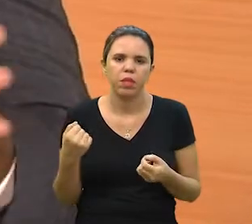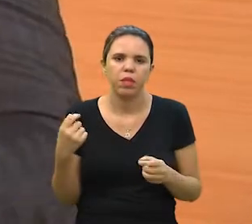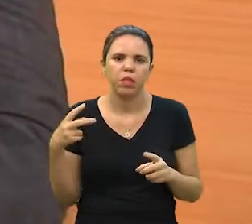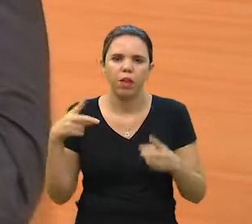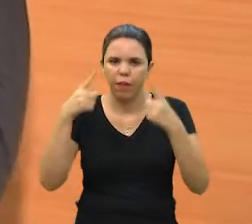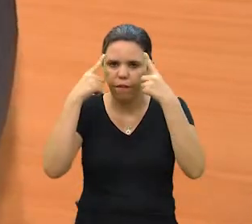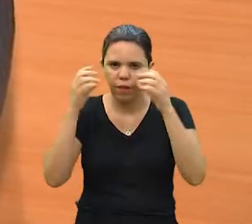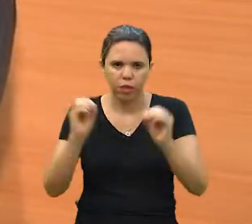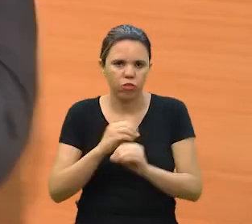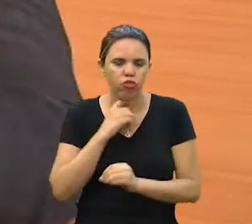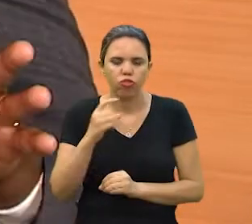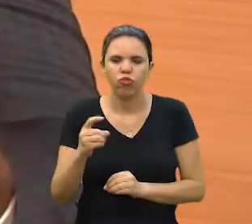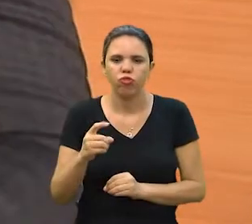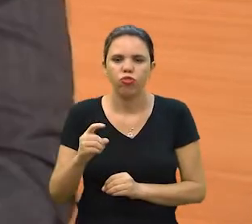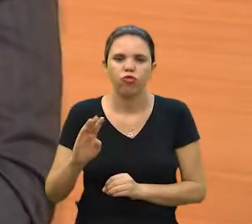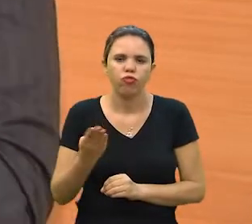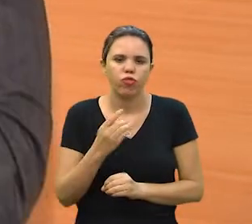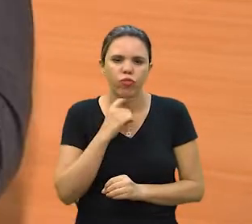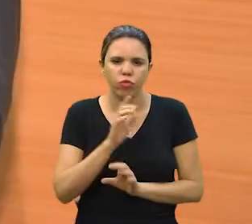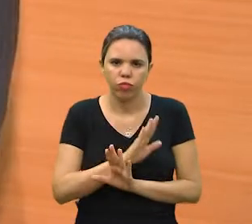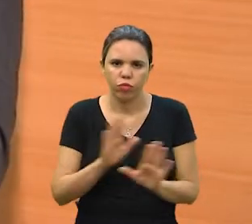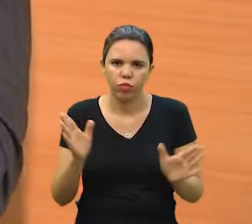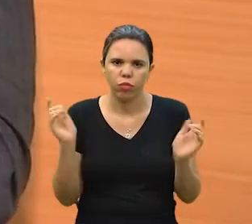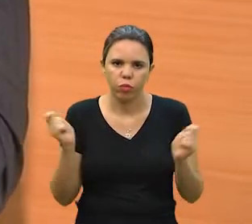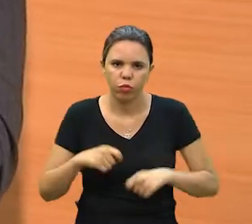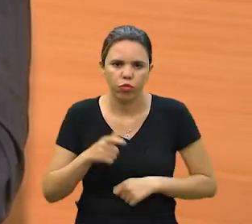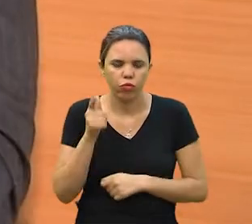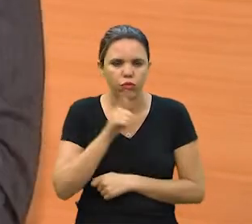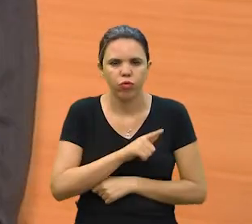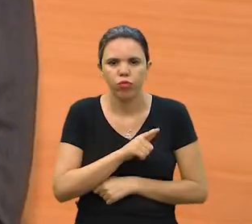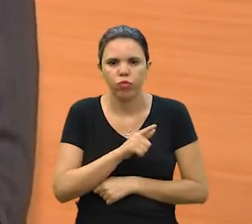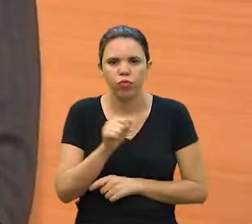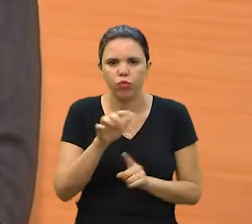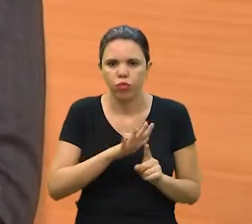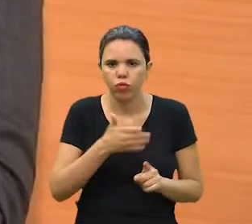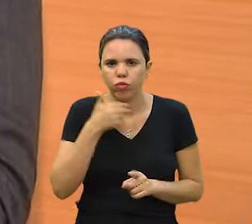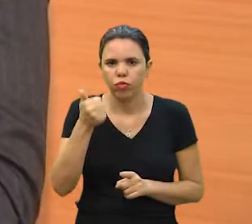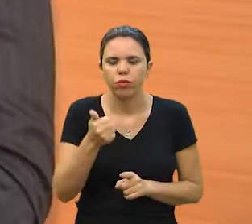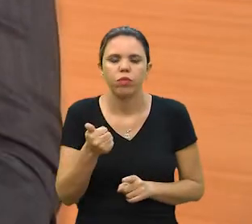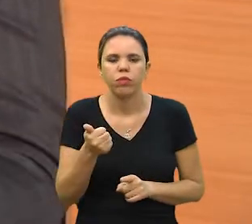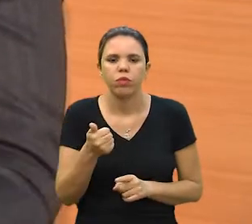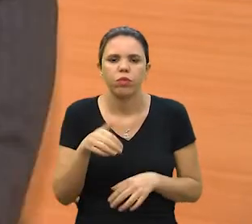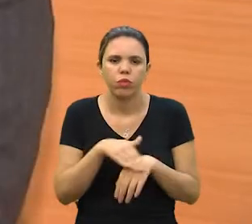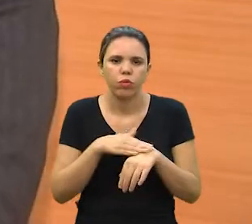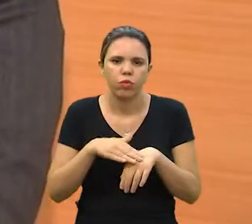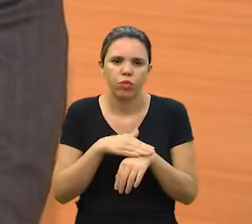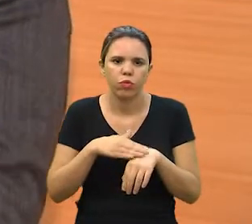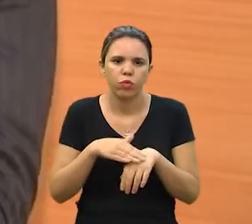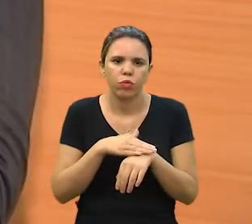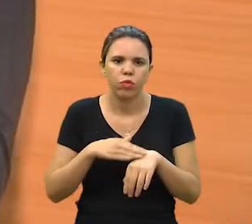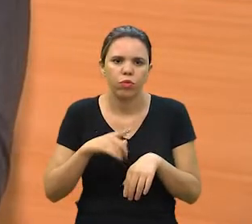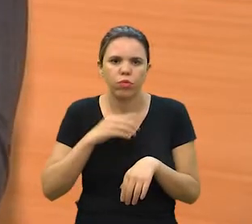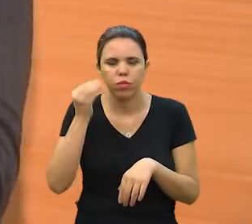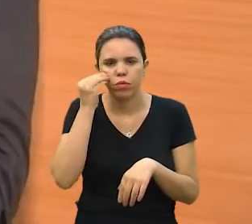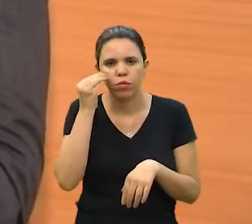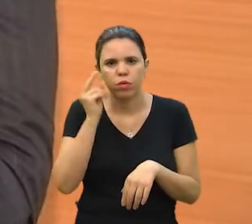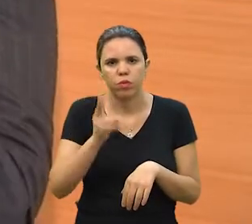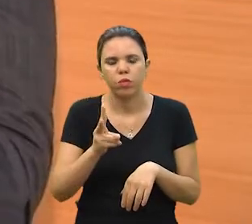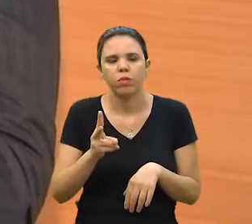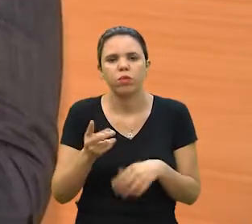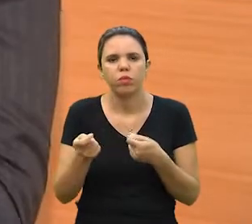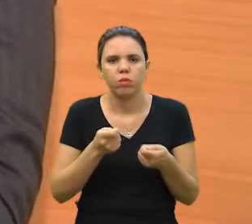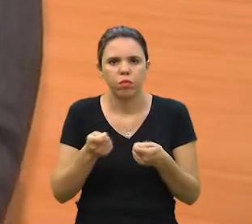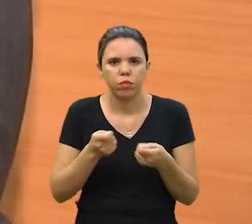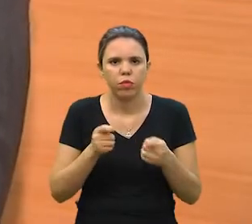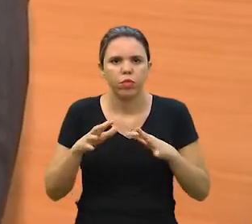bater em ninguém, não precisa puxar o tapete de ninguém. Eu acho que a gente pode conseguir uma sociedade melhor, conversando e tentando sempre